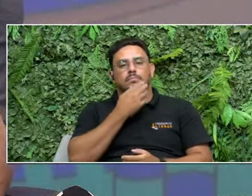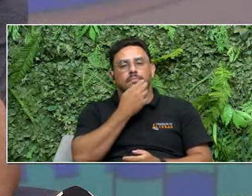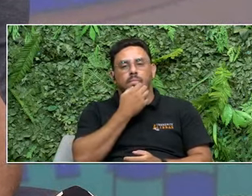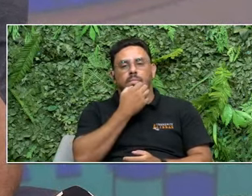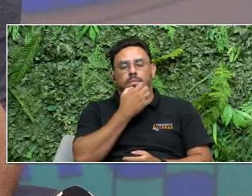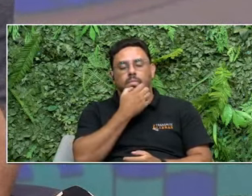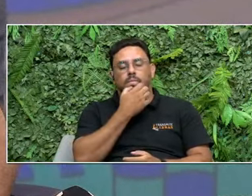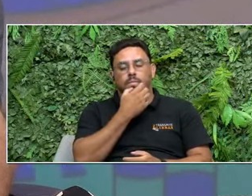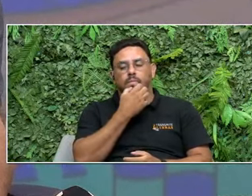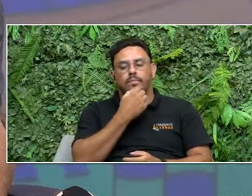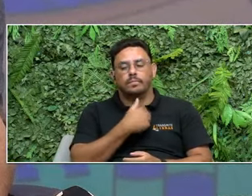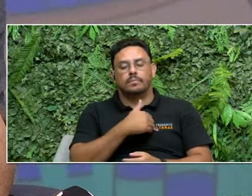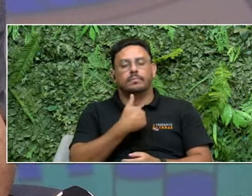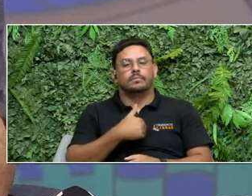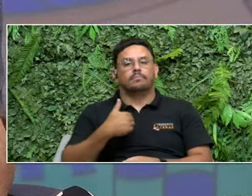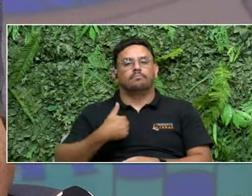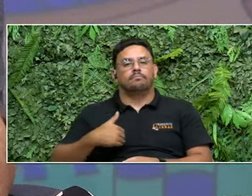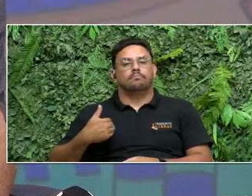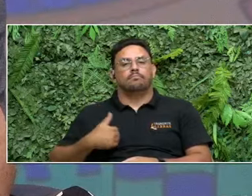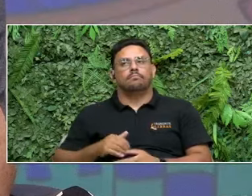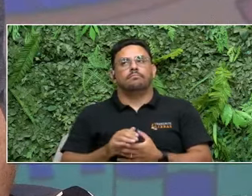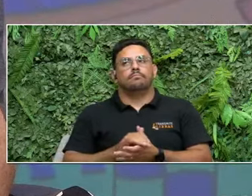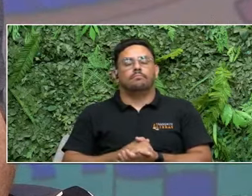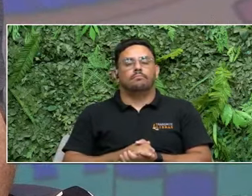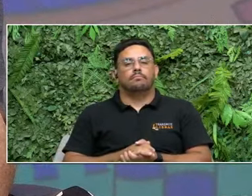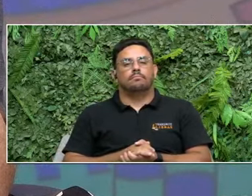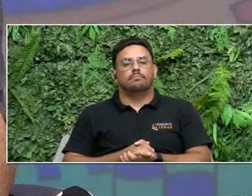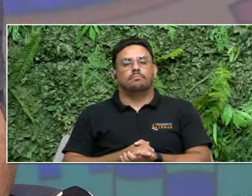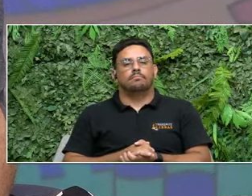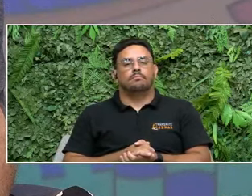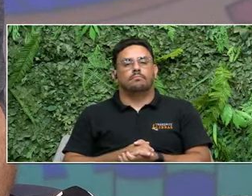galal Gal